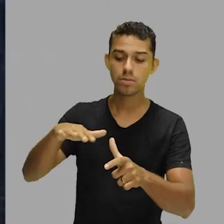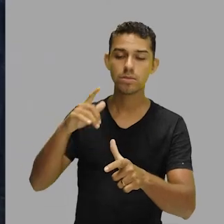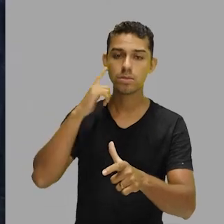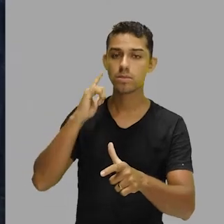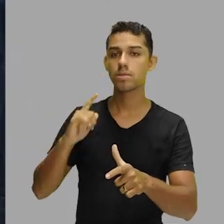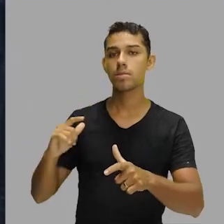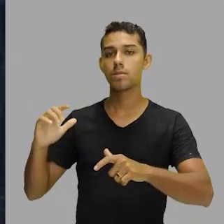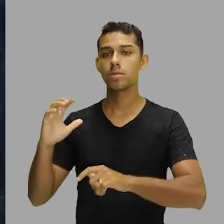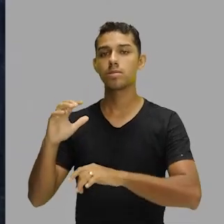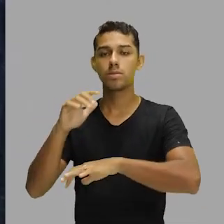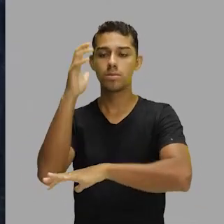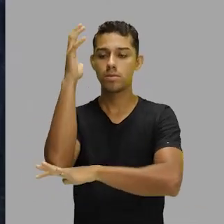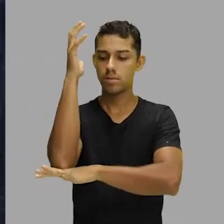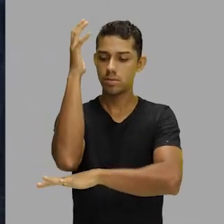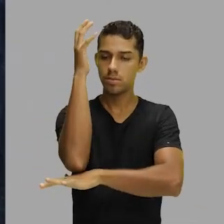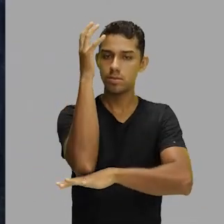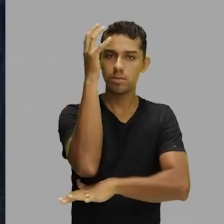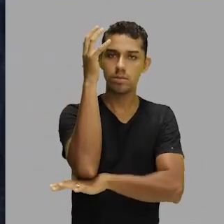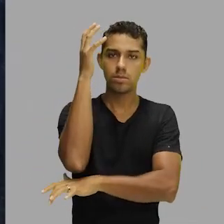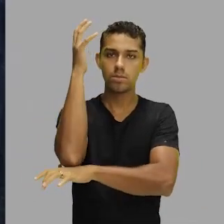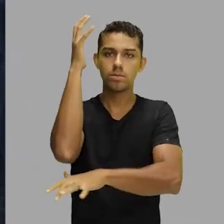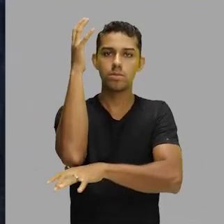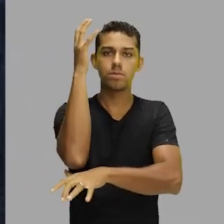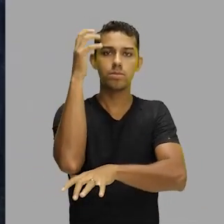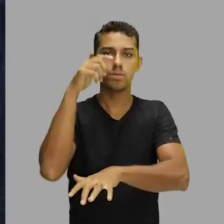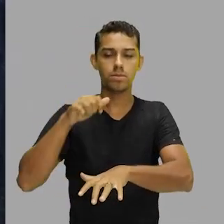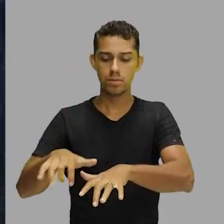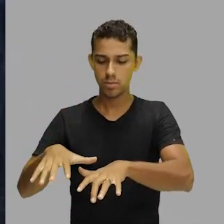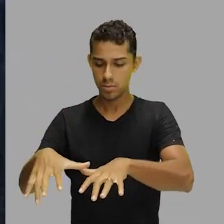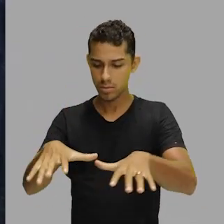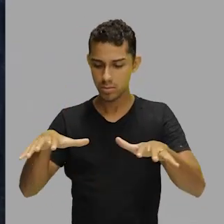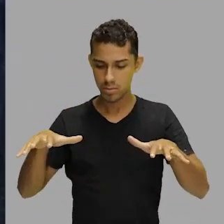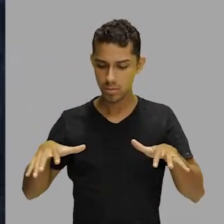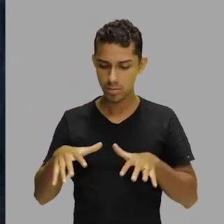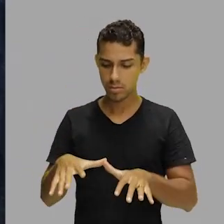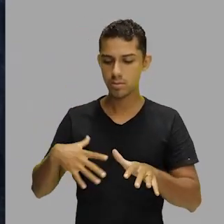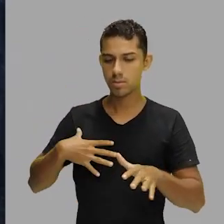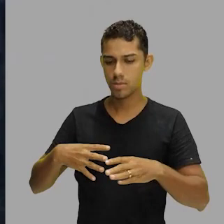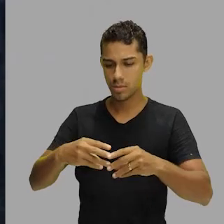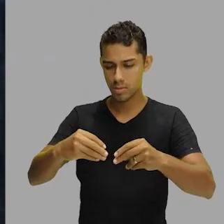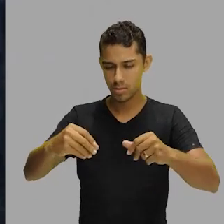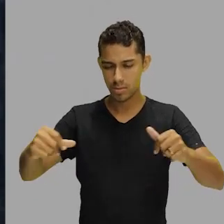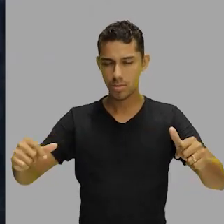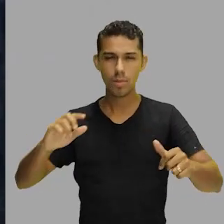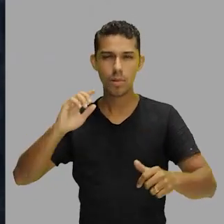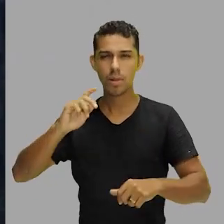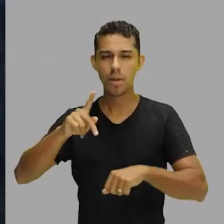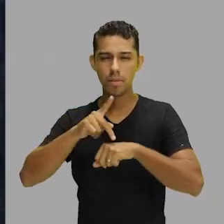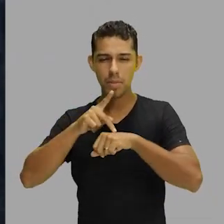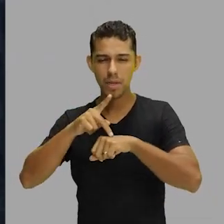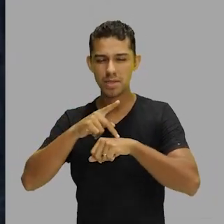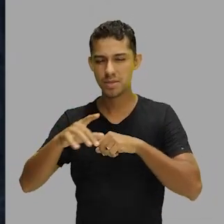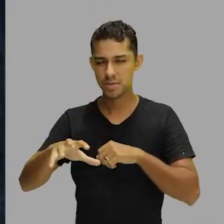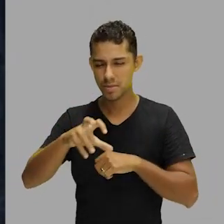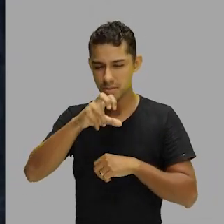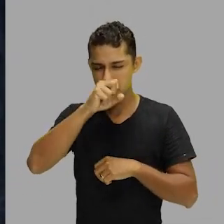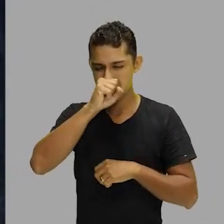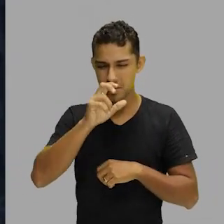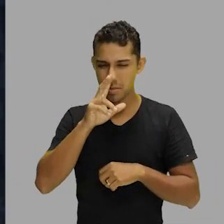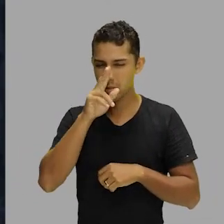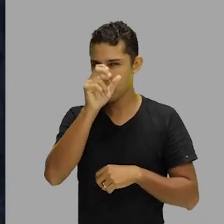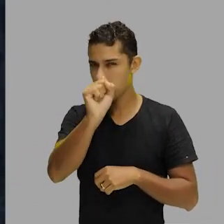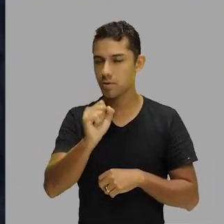um manguezal? Você percebe que no manguezal você vê que tem aquela lama preta, ela tem um cheiro muito forte, né?